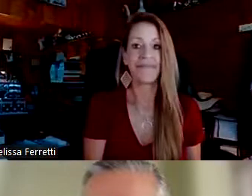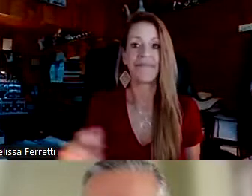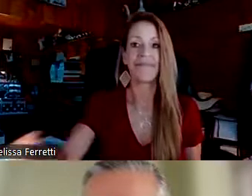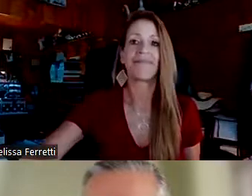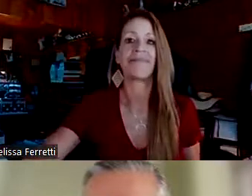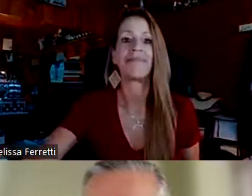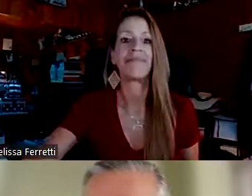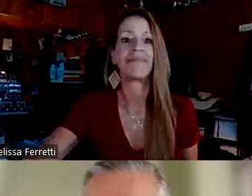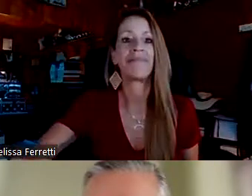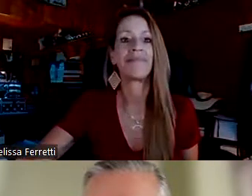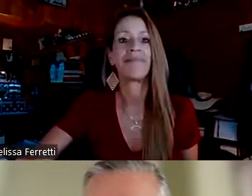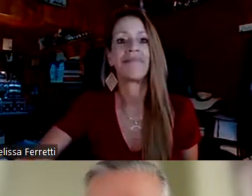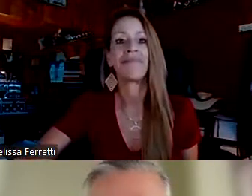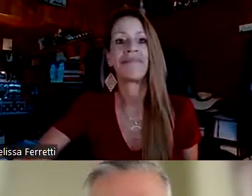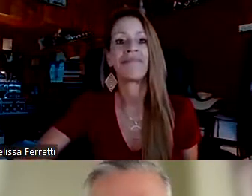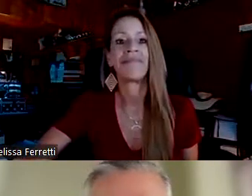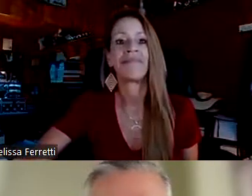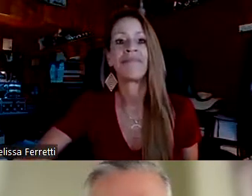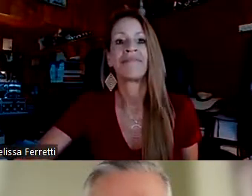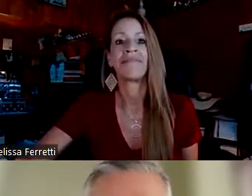Ari. Sim.